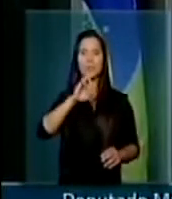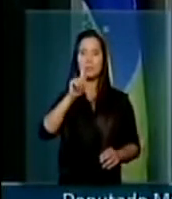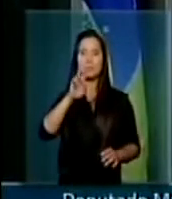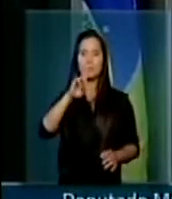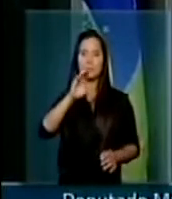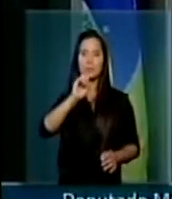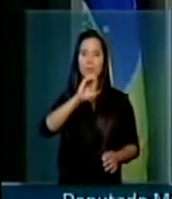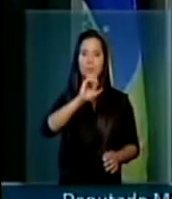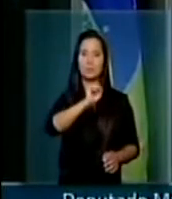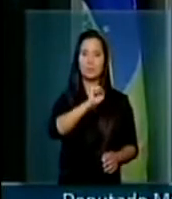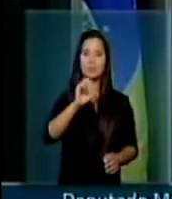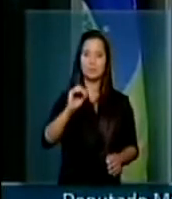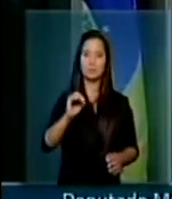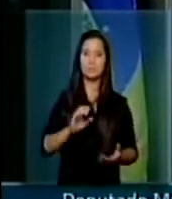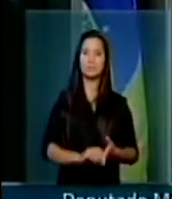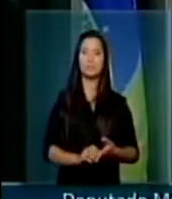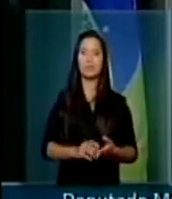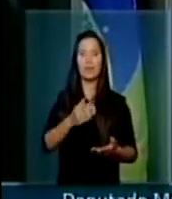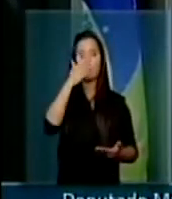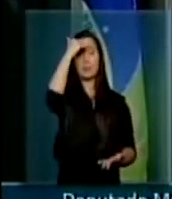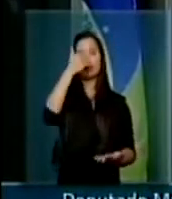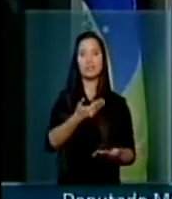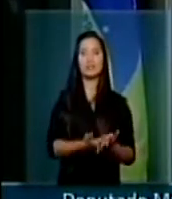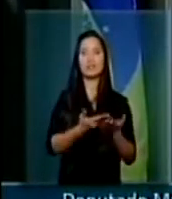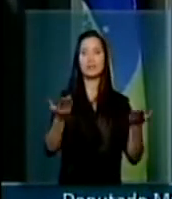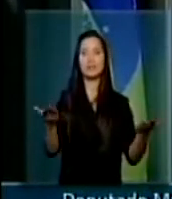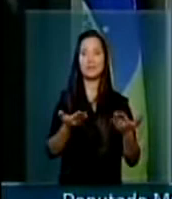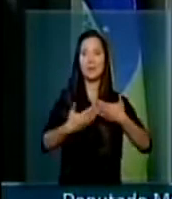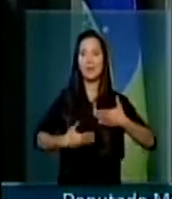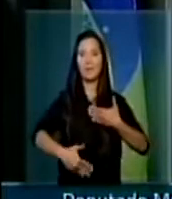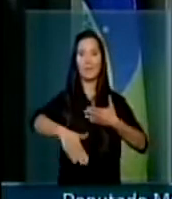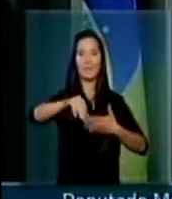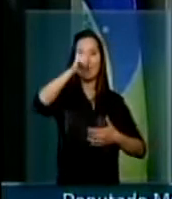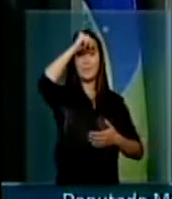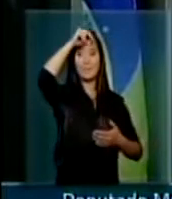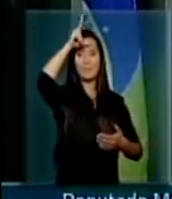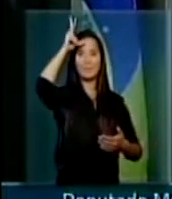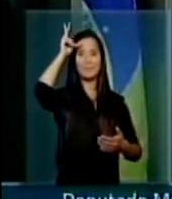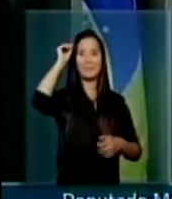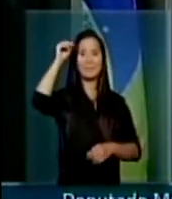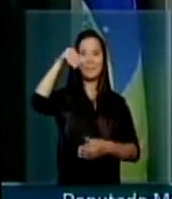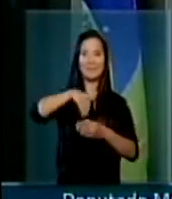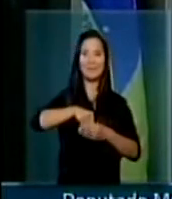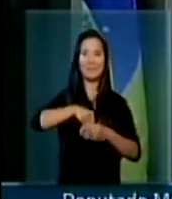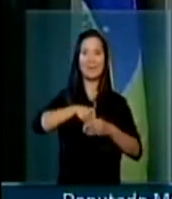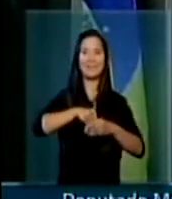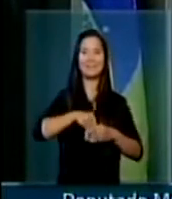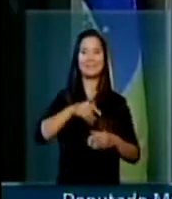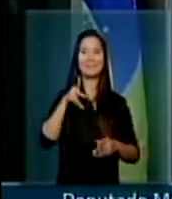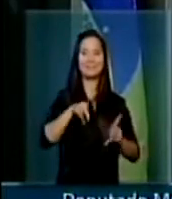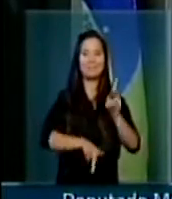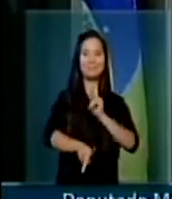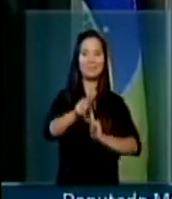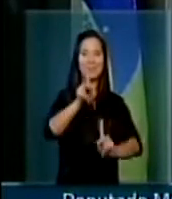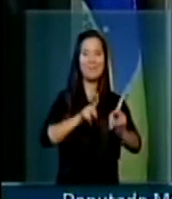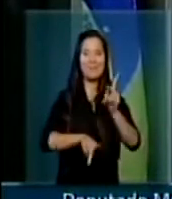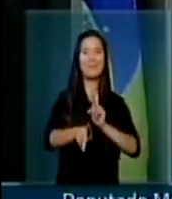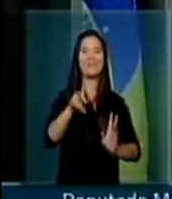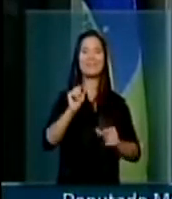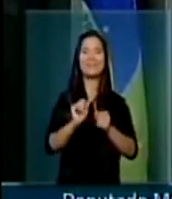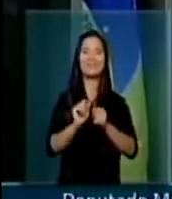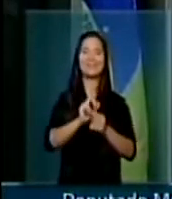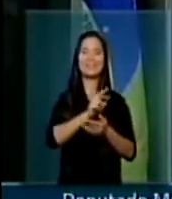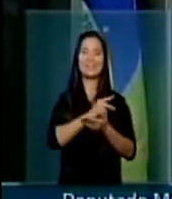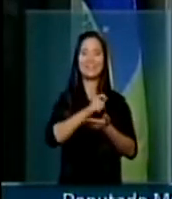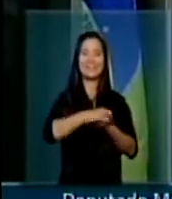um prefeito legitimamente eleito pelo povo, possamos mudar a história que estava sendo escrita até